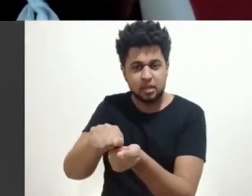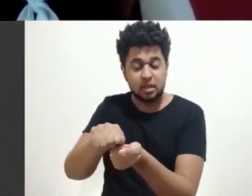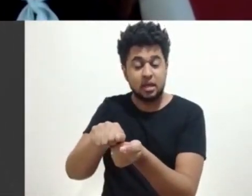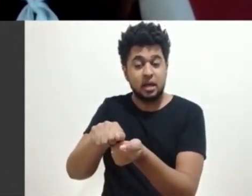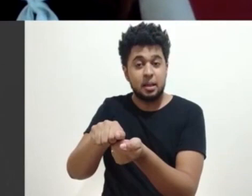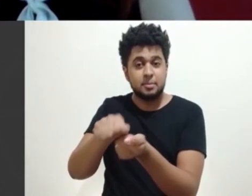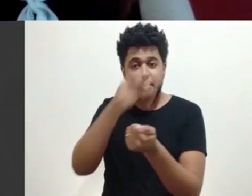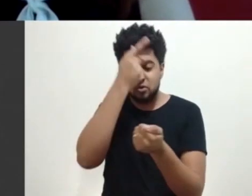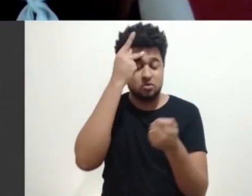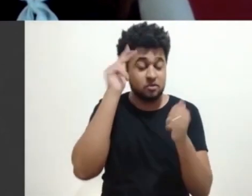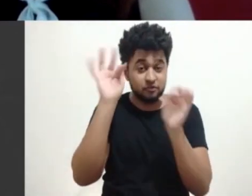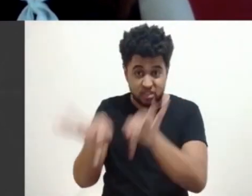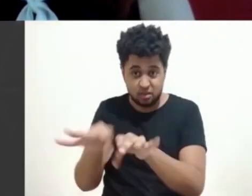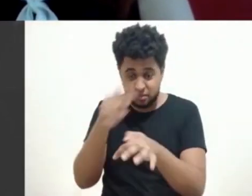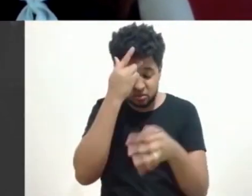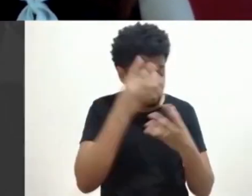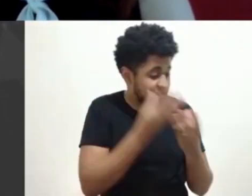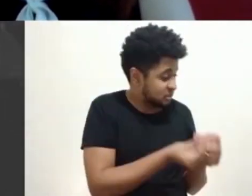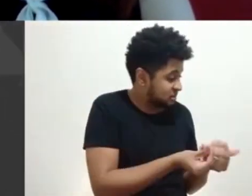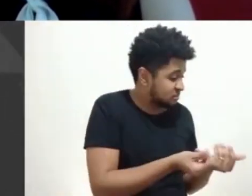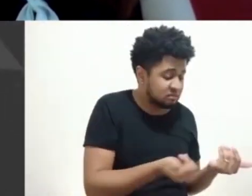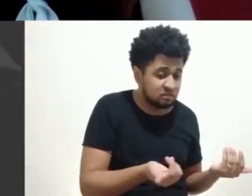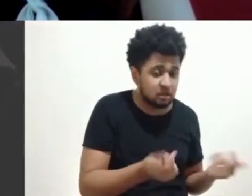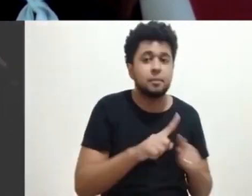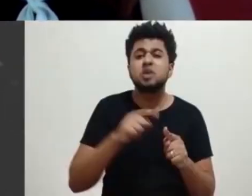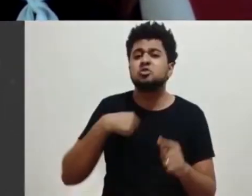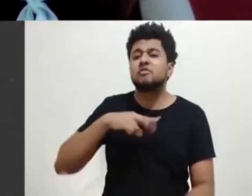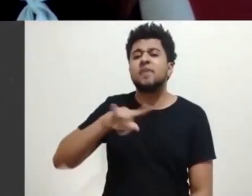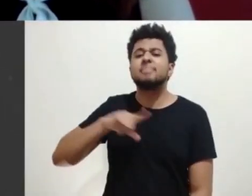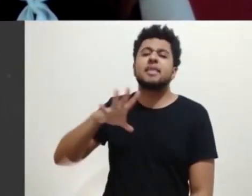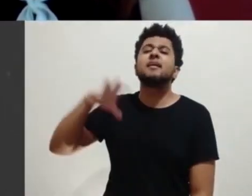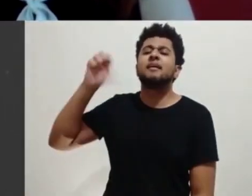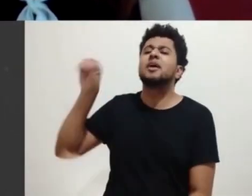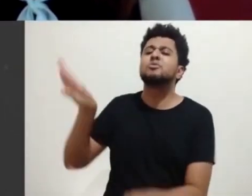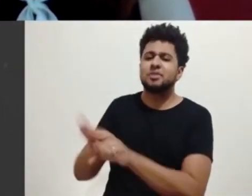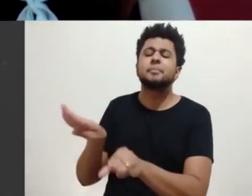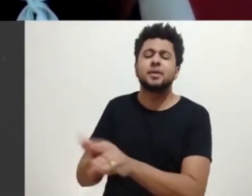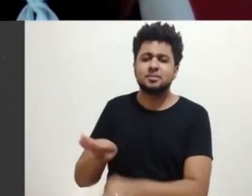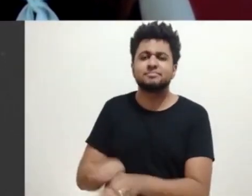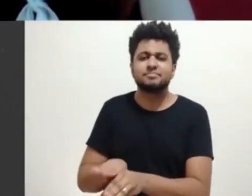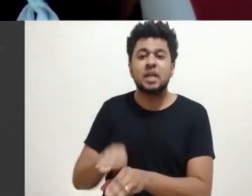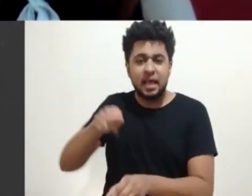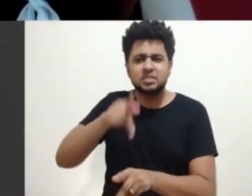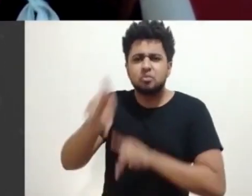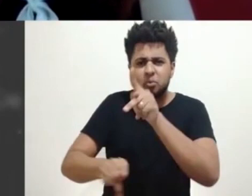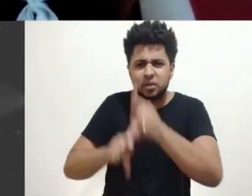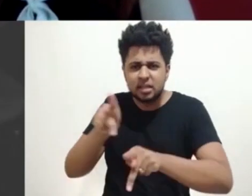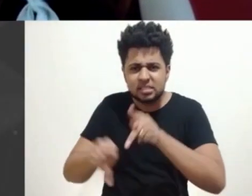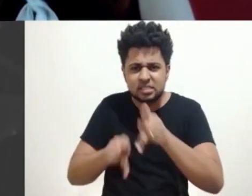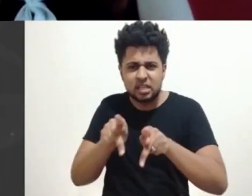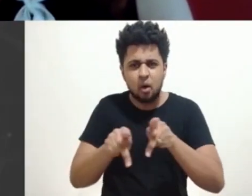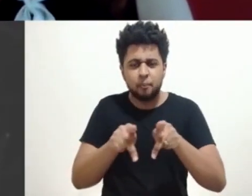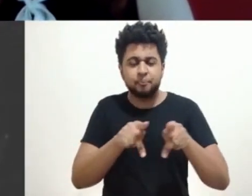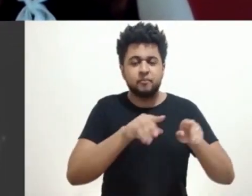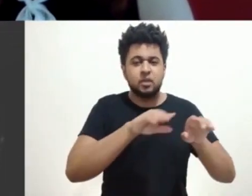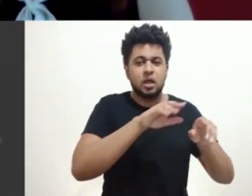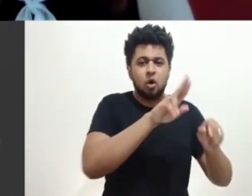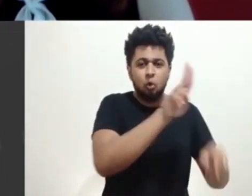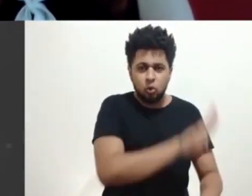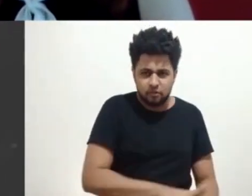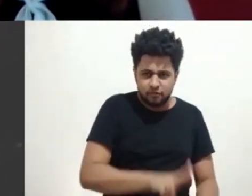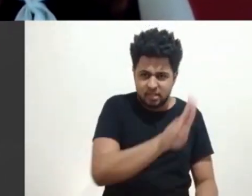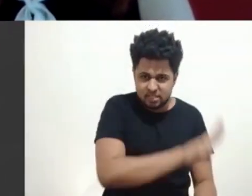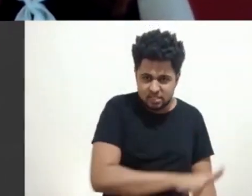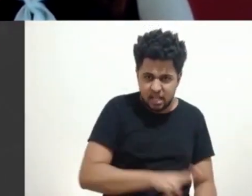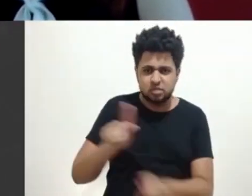teremos muitos ganhos, Eu acho assim que essa aproximação universidade-população e também o cientista ver